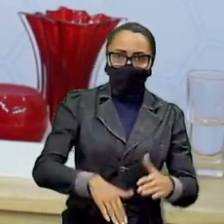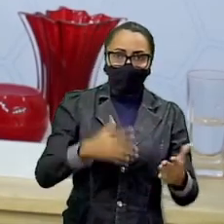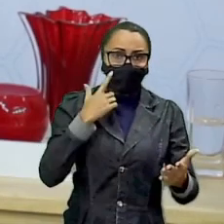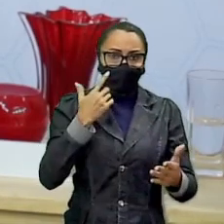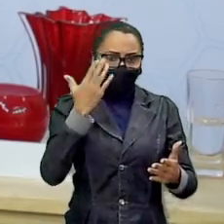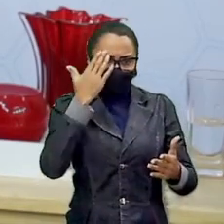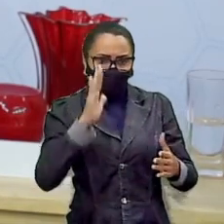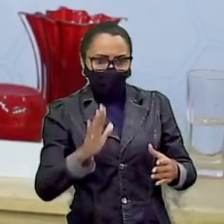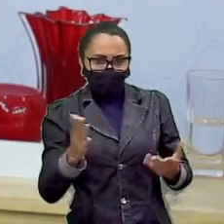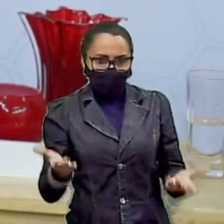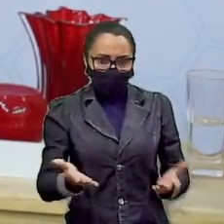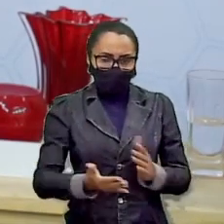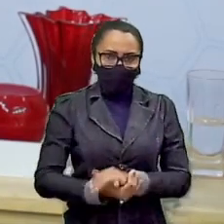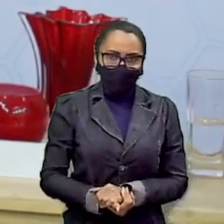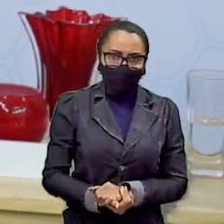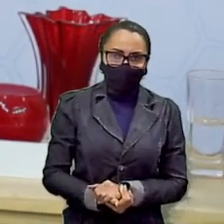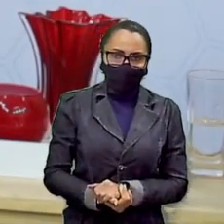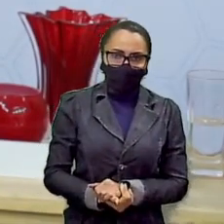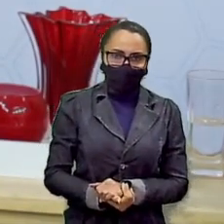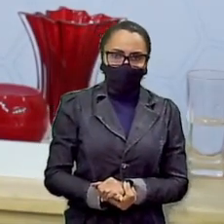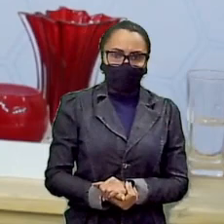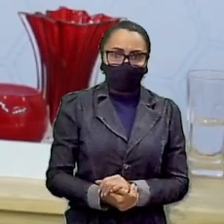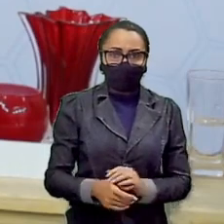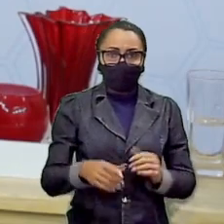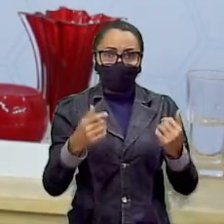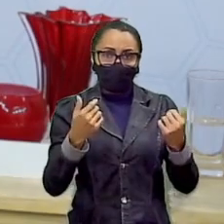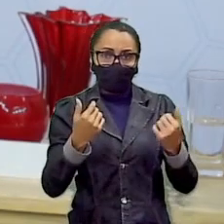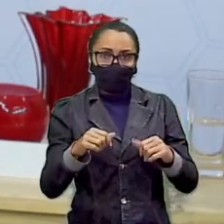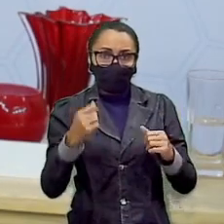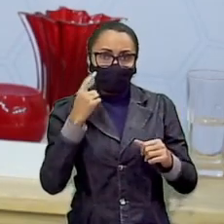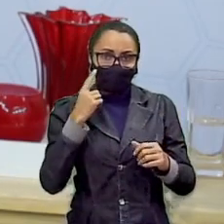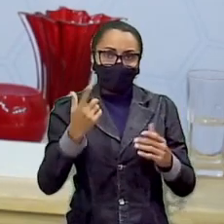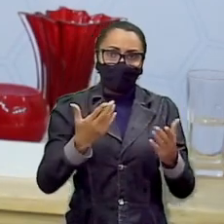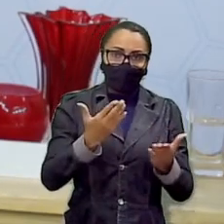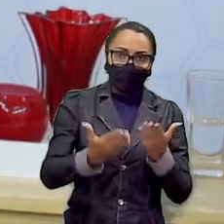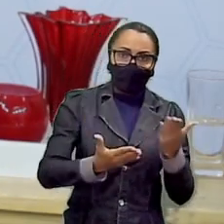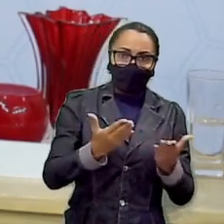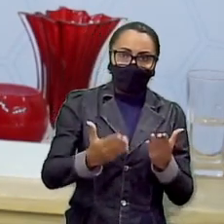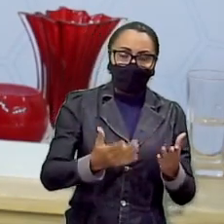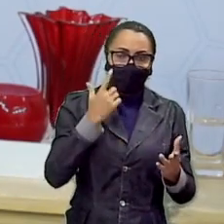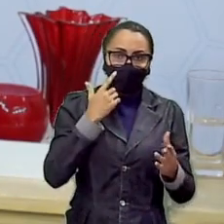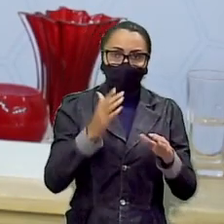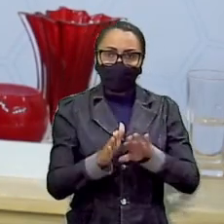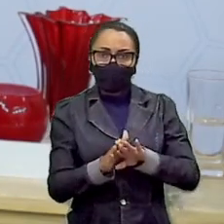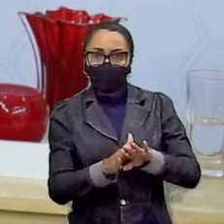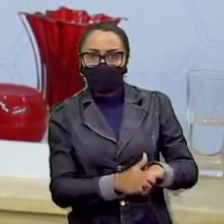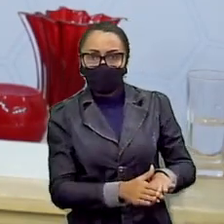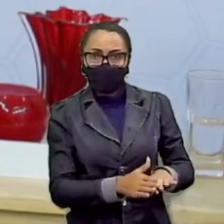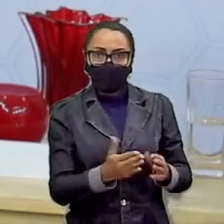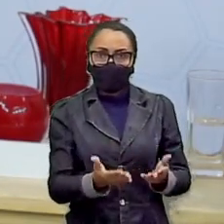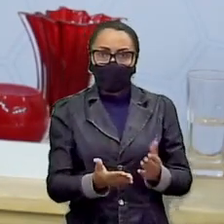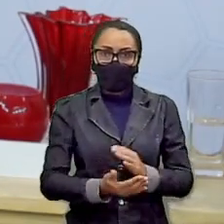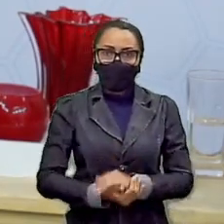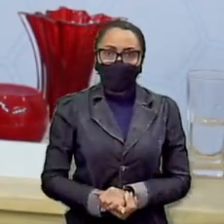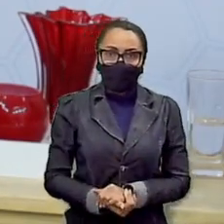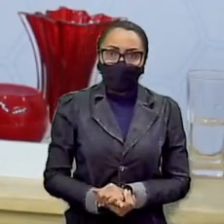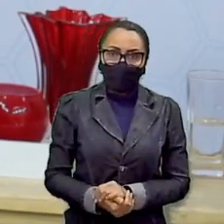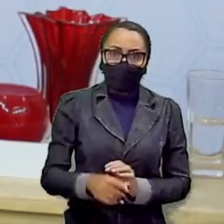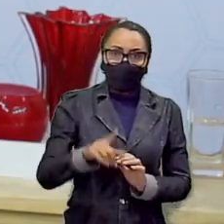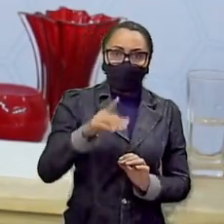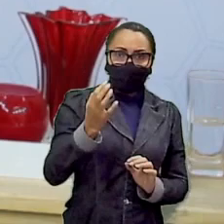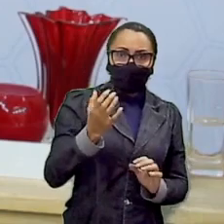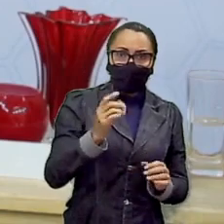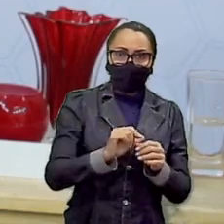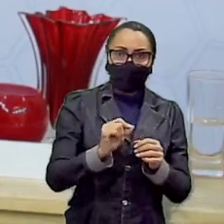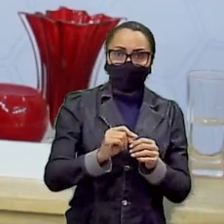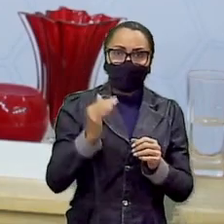Então, não vão ter chance nenhuma. Não precisam estar realmente atualizados, né, independente, né, do fator que vocês queiram fazer no